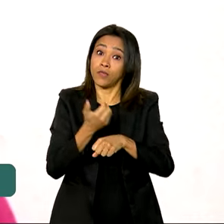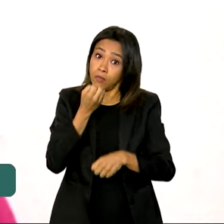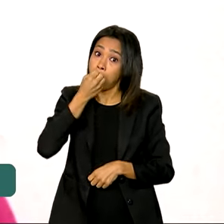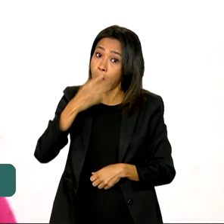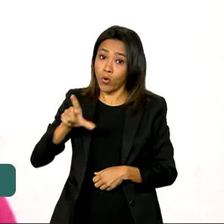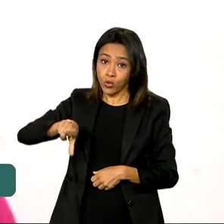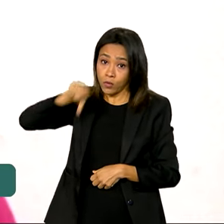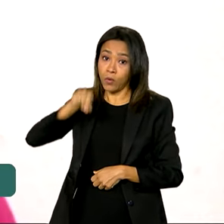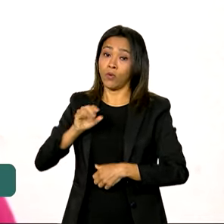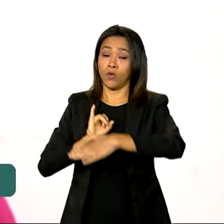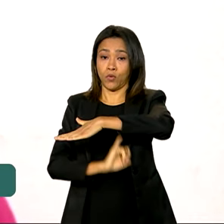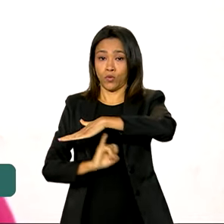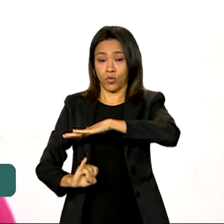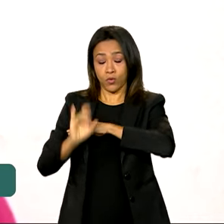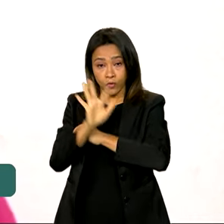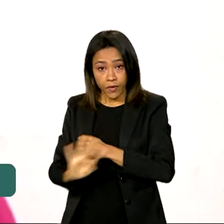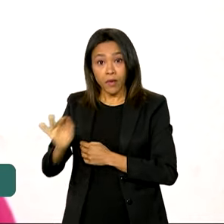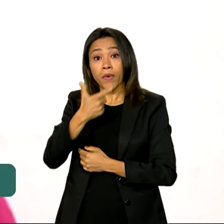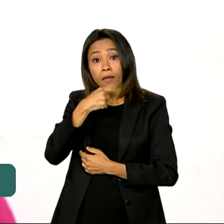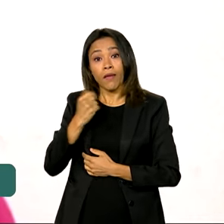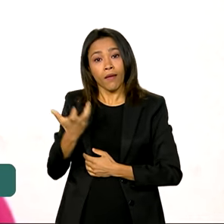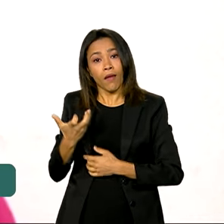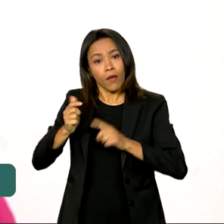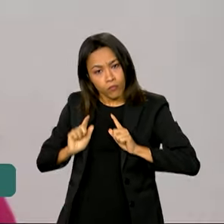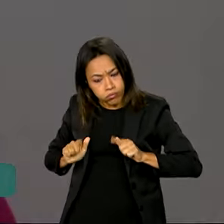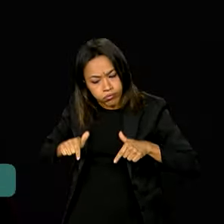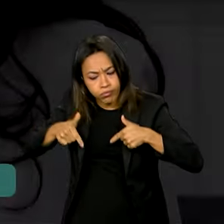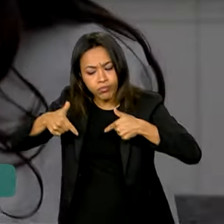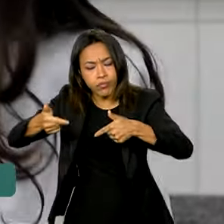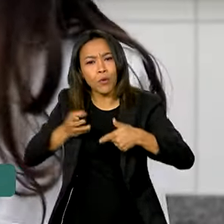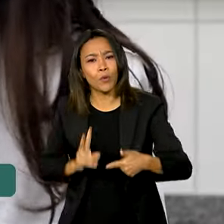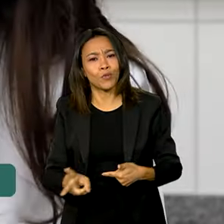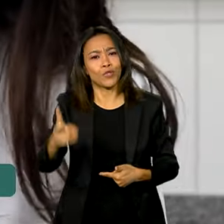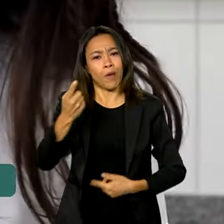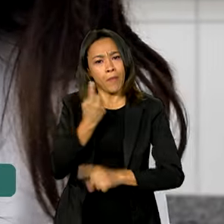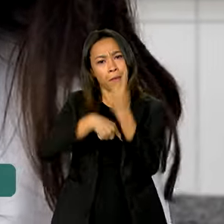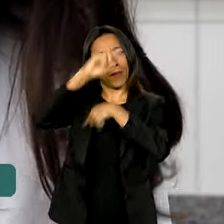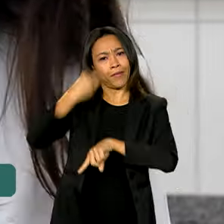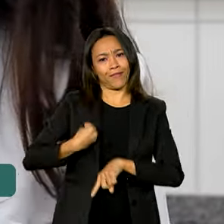escolha para quem quer seguir carreira, para quem quer crescer na vida.